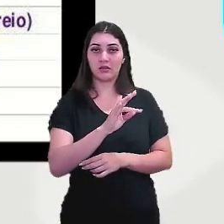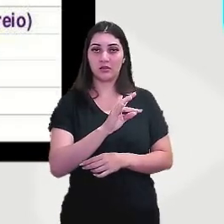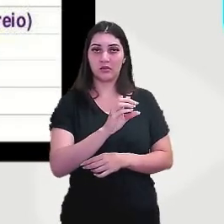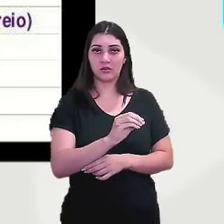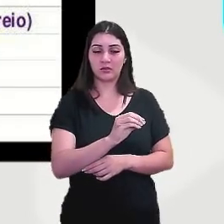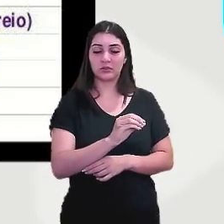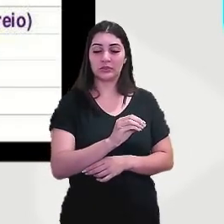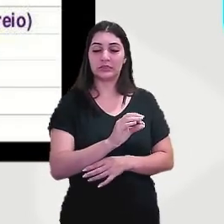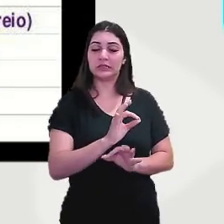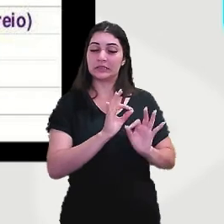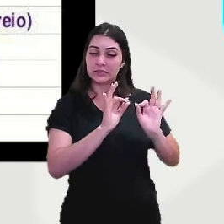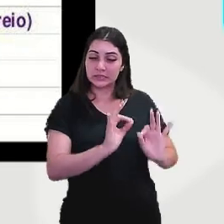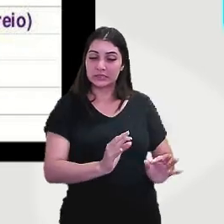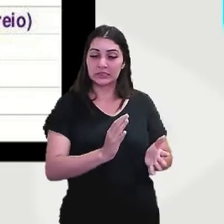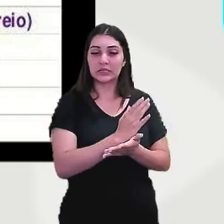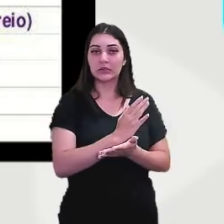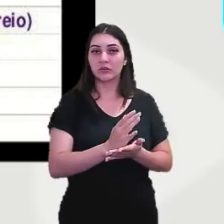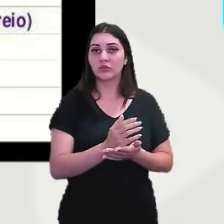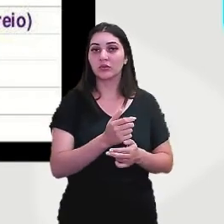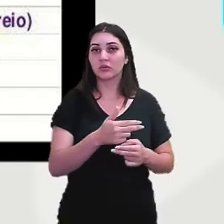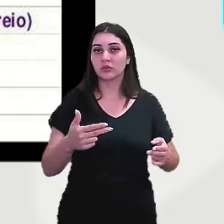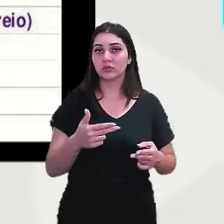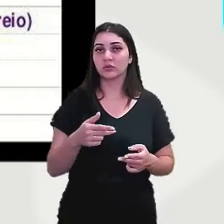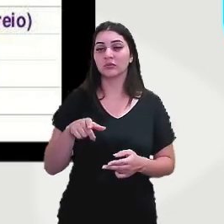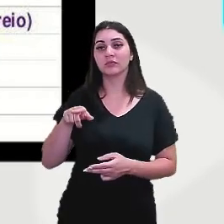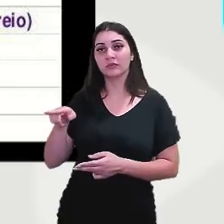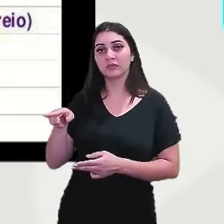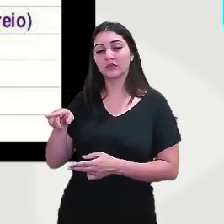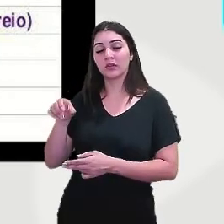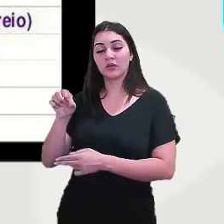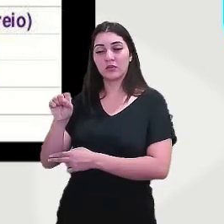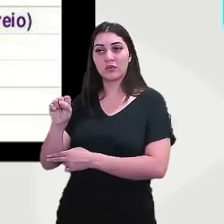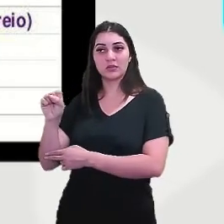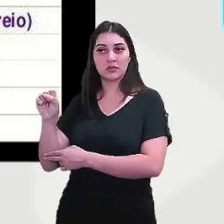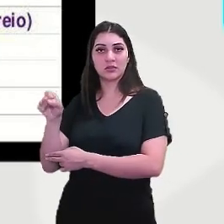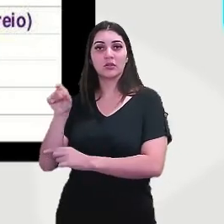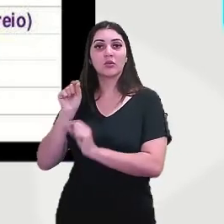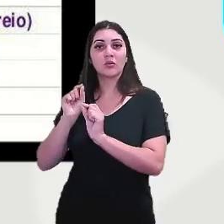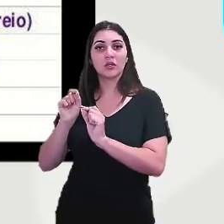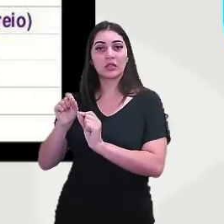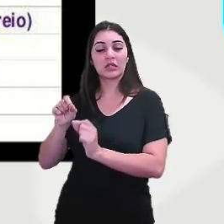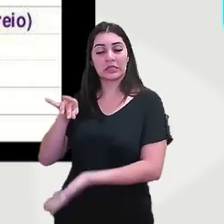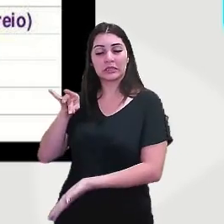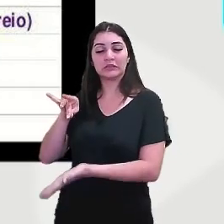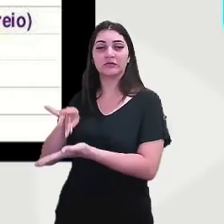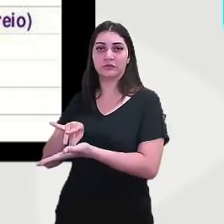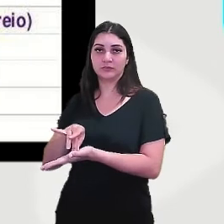de acertar algo. E temos acerto com SS, que é uma afirmação.